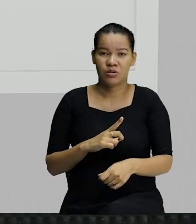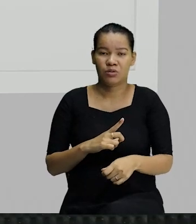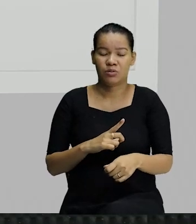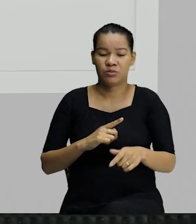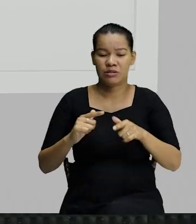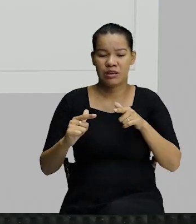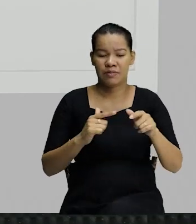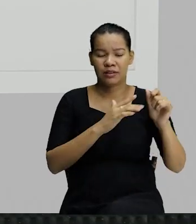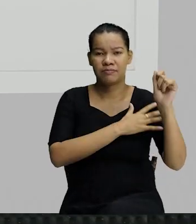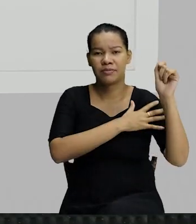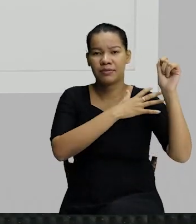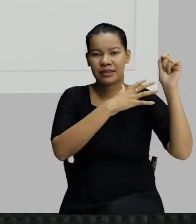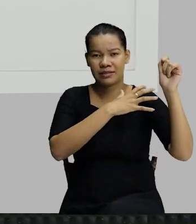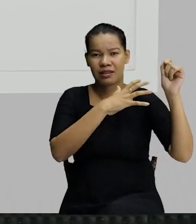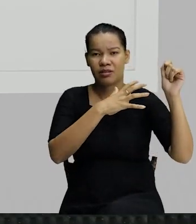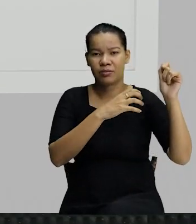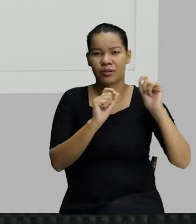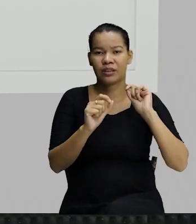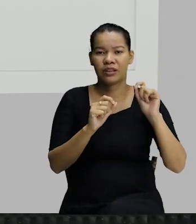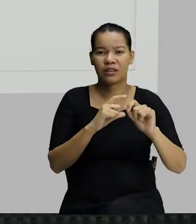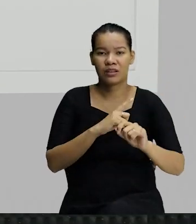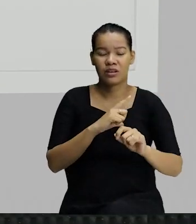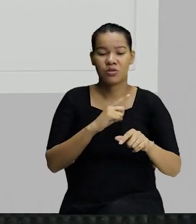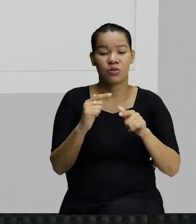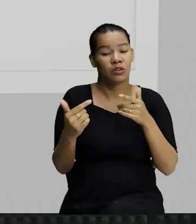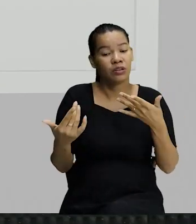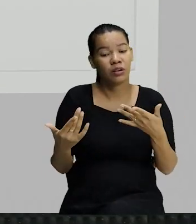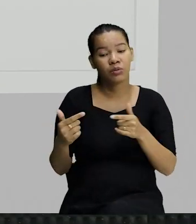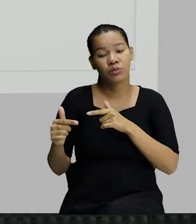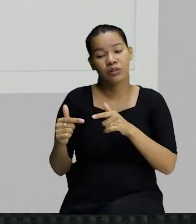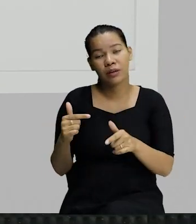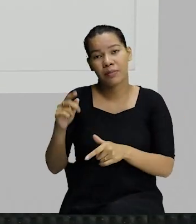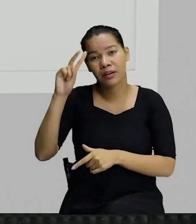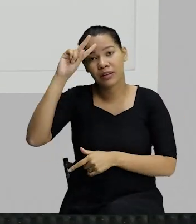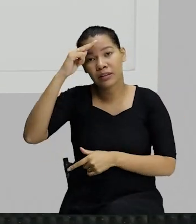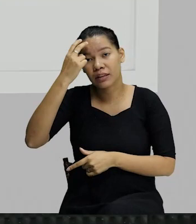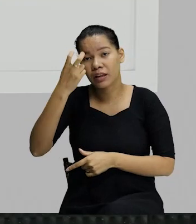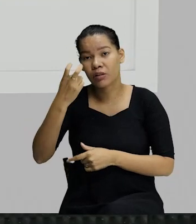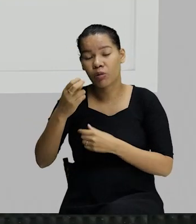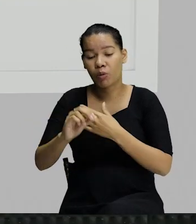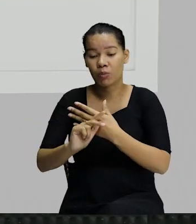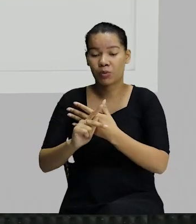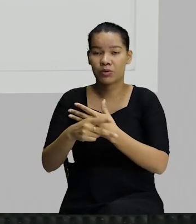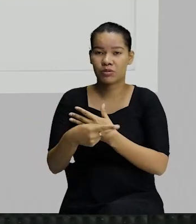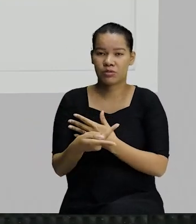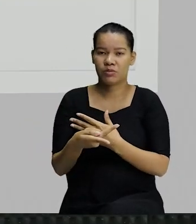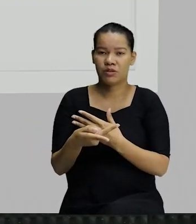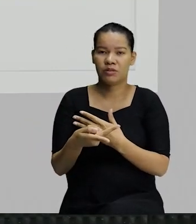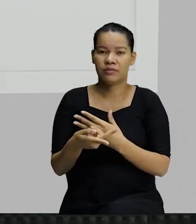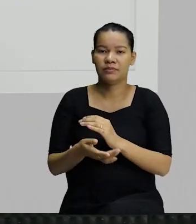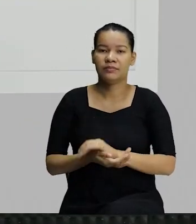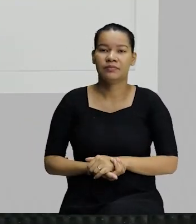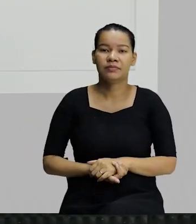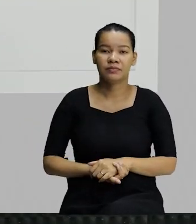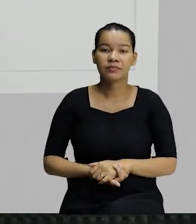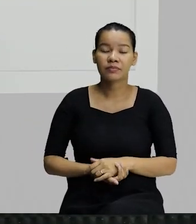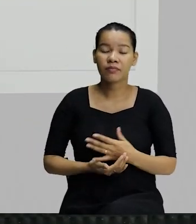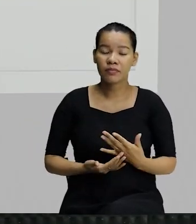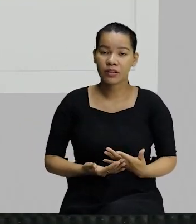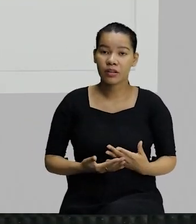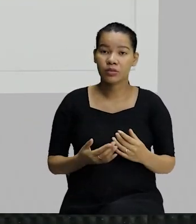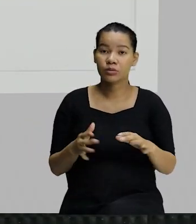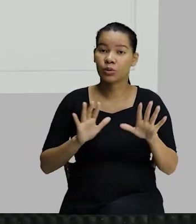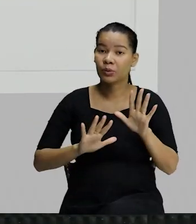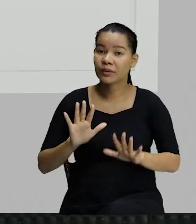braçal, para que exista o trabalho intelectual, ok? Aí separa-se muito da cidade dentro desse processo. Então